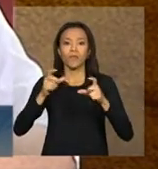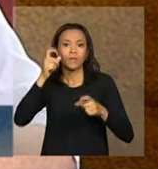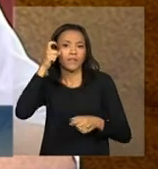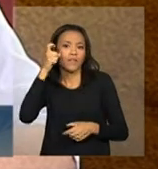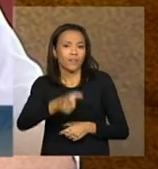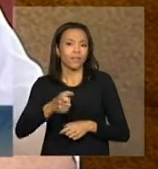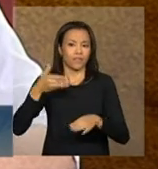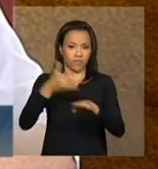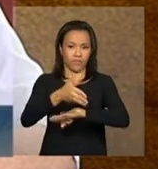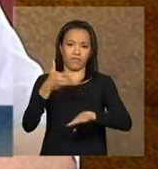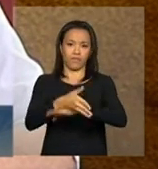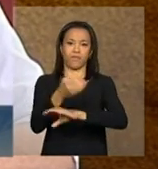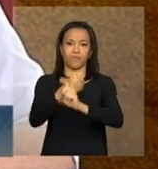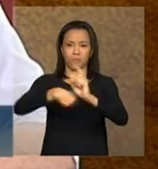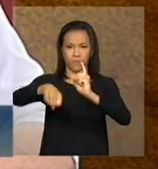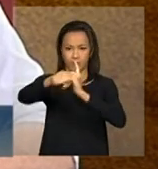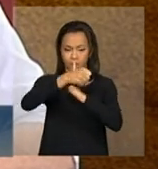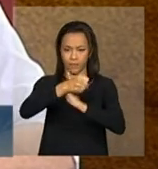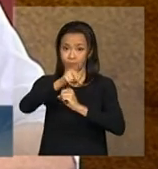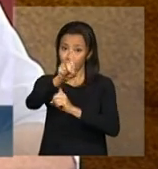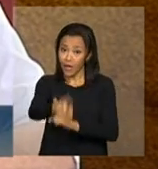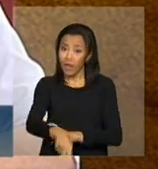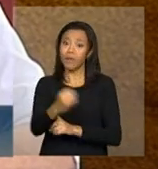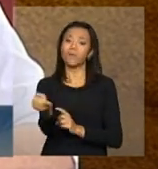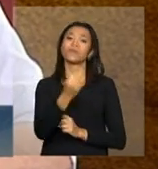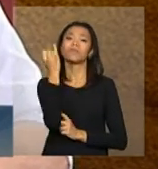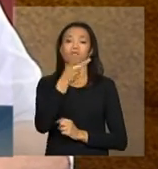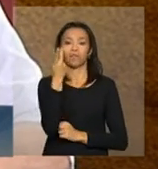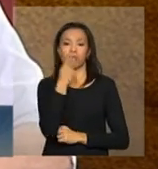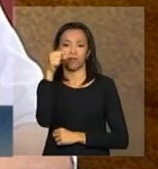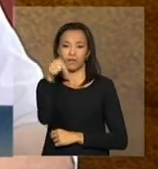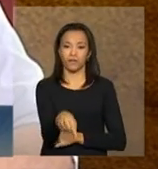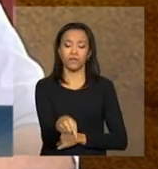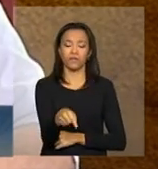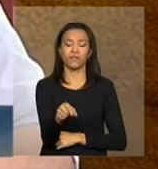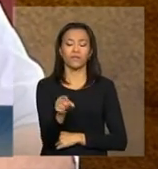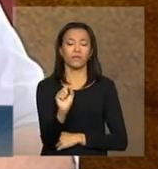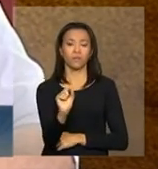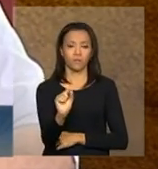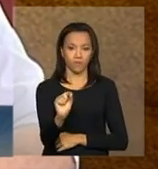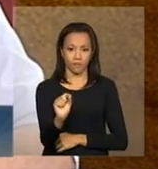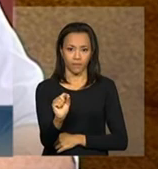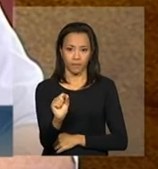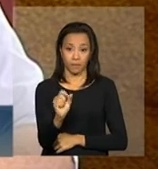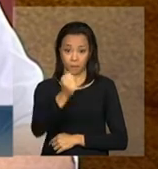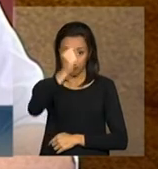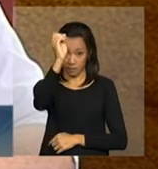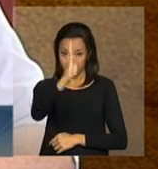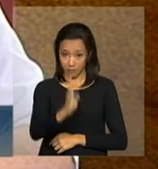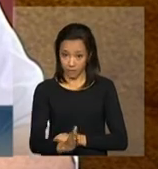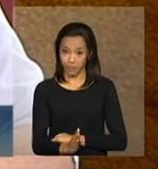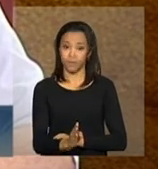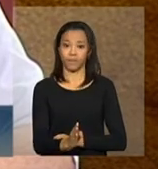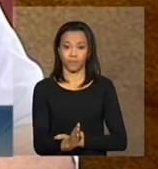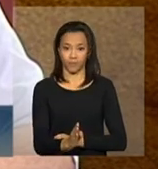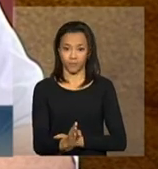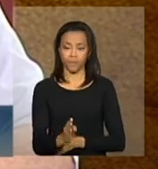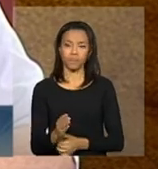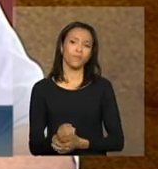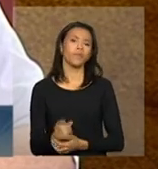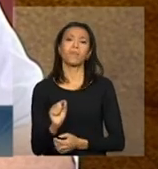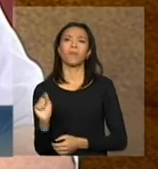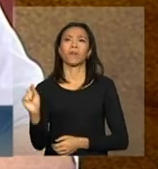da sociedade. Importante citar também que o Brasil está entre